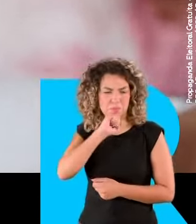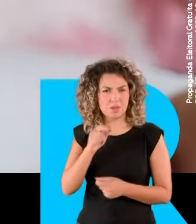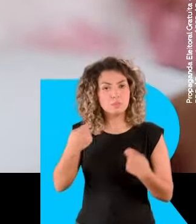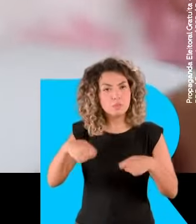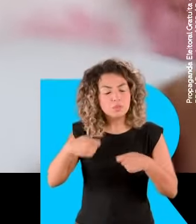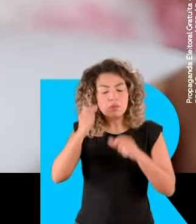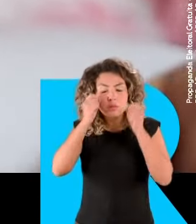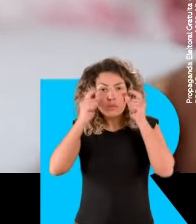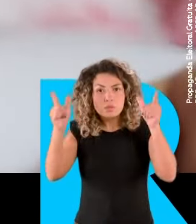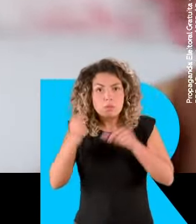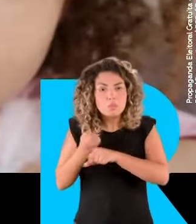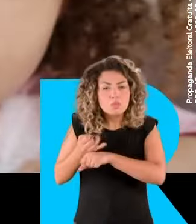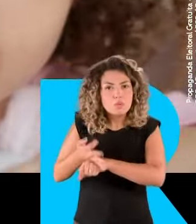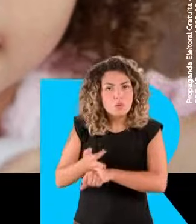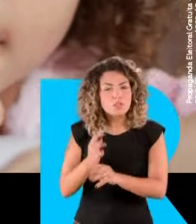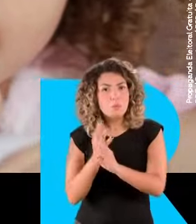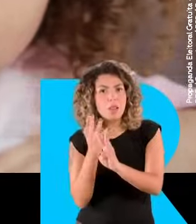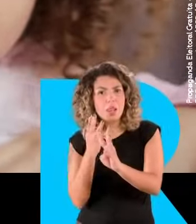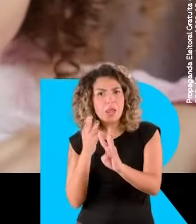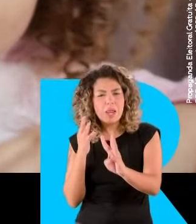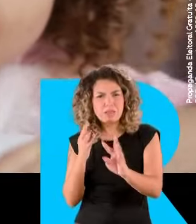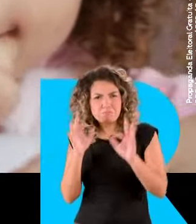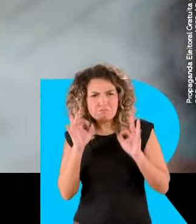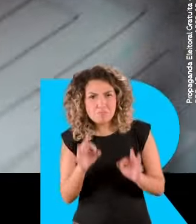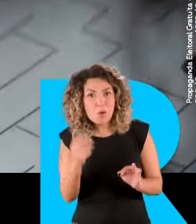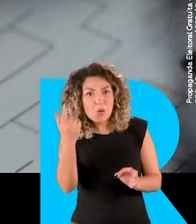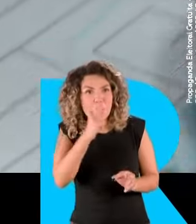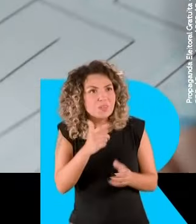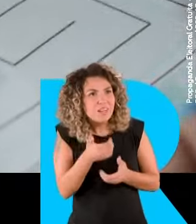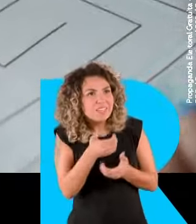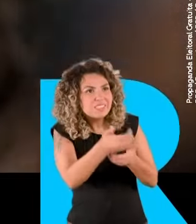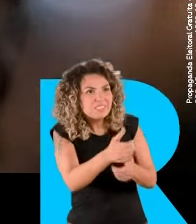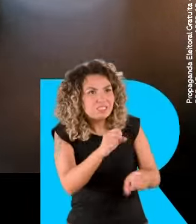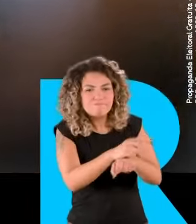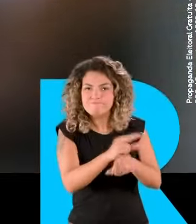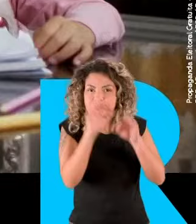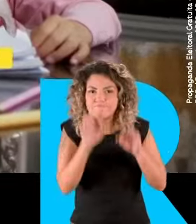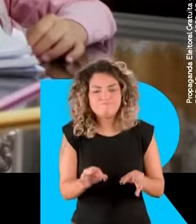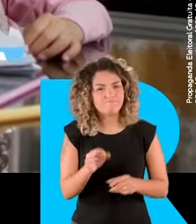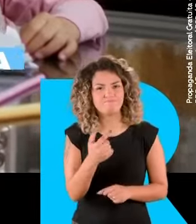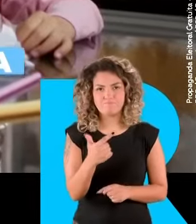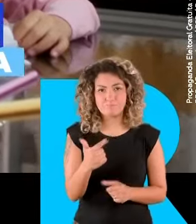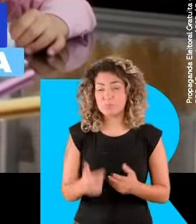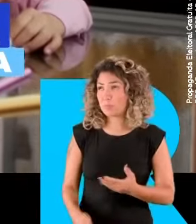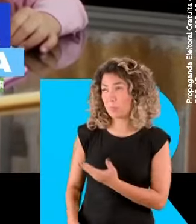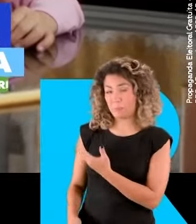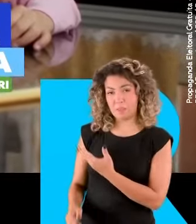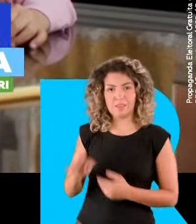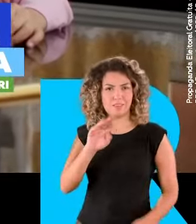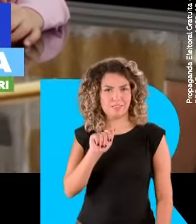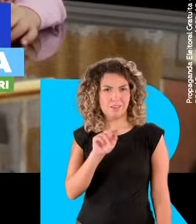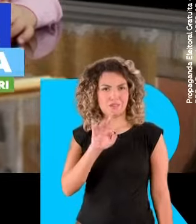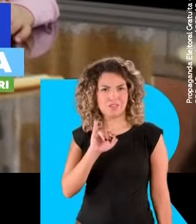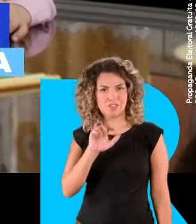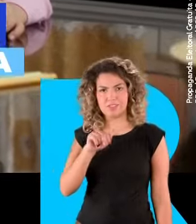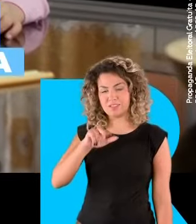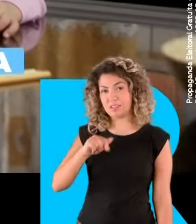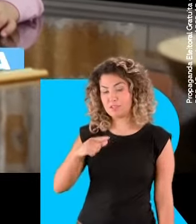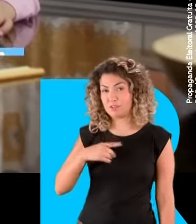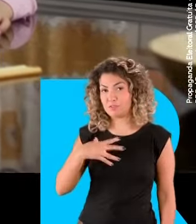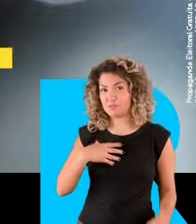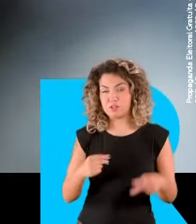de madrugada, enfrentar fila e sem saber se iam conseguir sair dali com a vaga. A Tatiana tem 2 filhas.